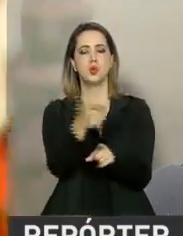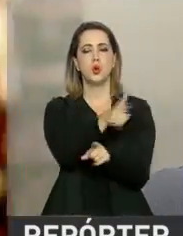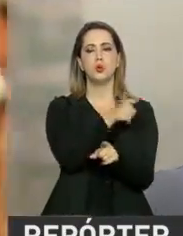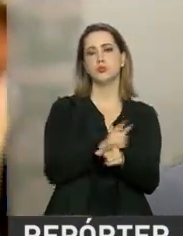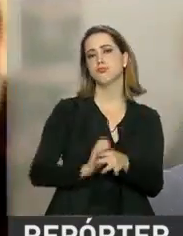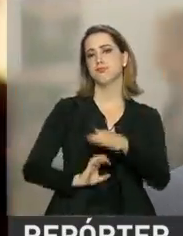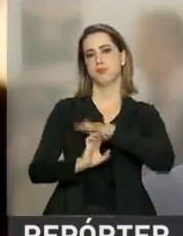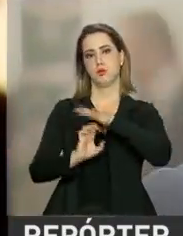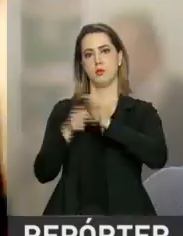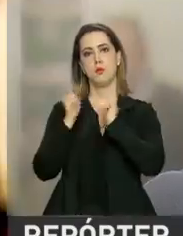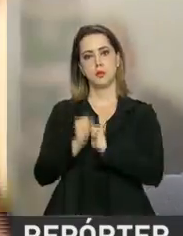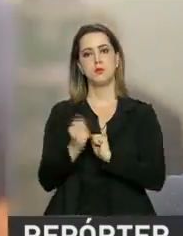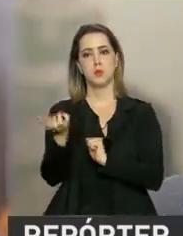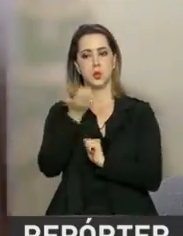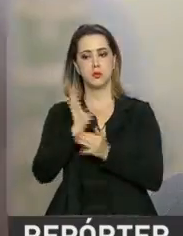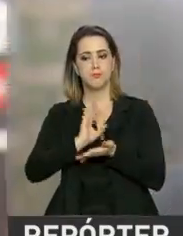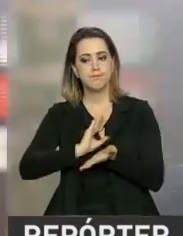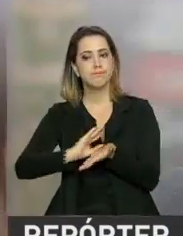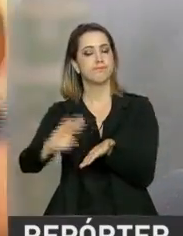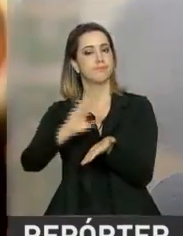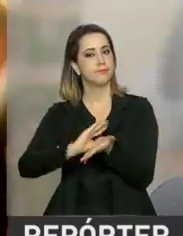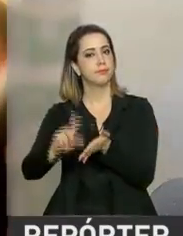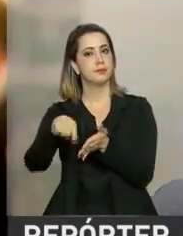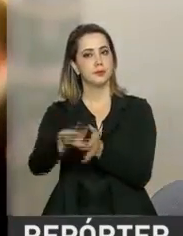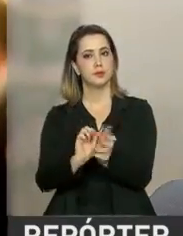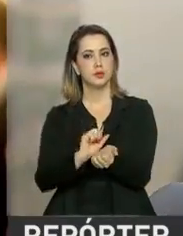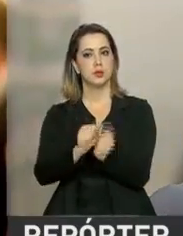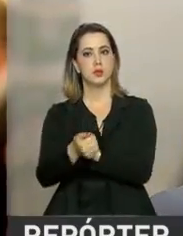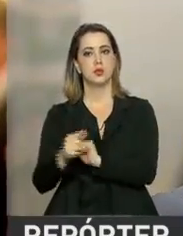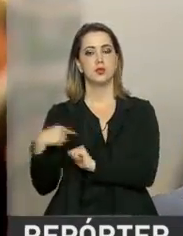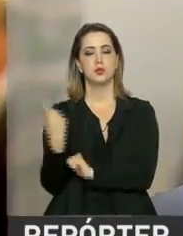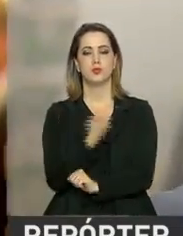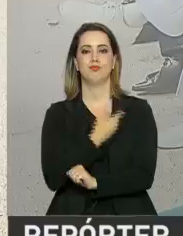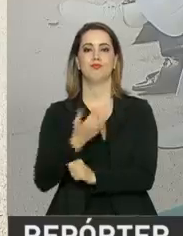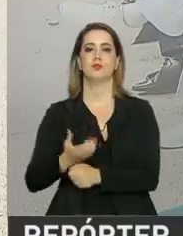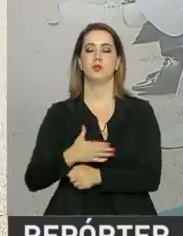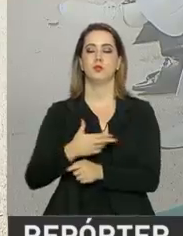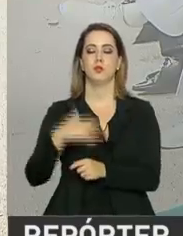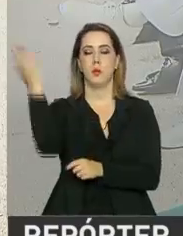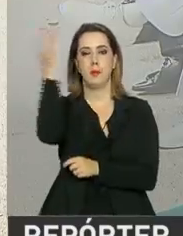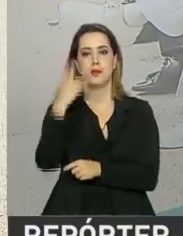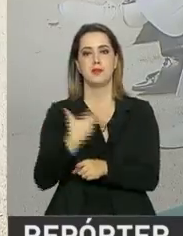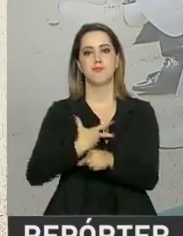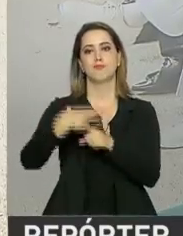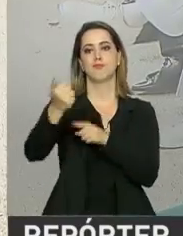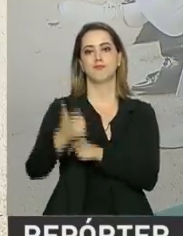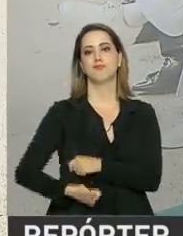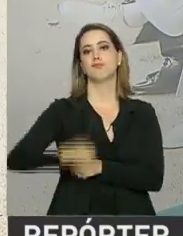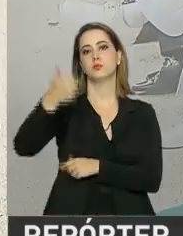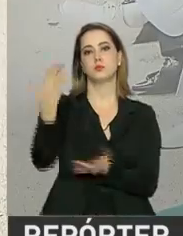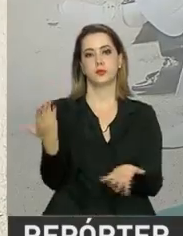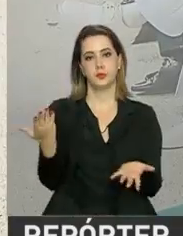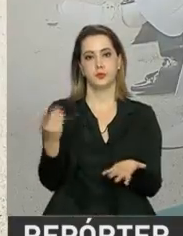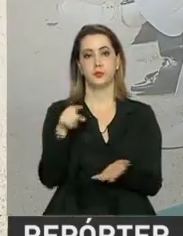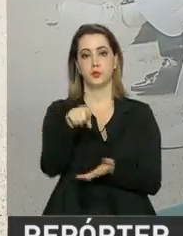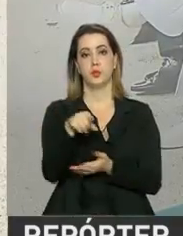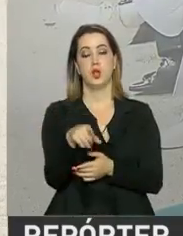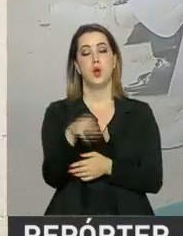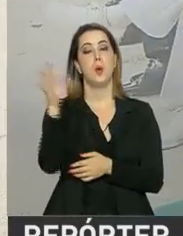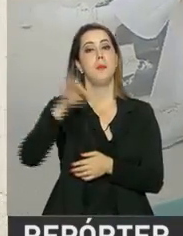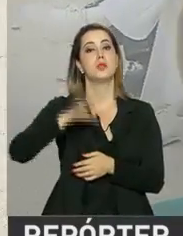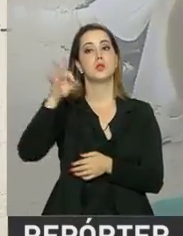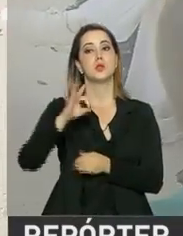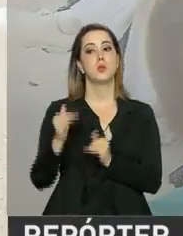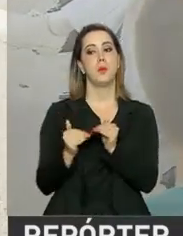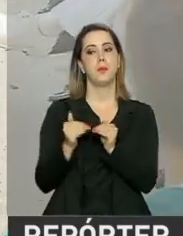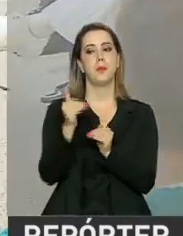aderir a esse movimento a gente tentar fazer um brasil cada vez melhor com a alteração no percentual governo espera alcançar